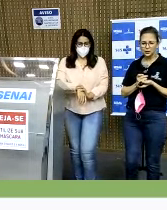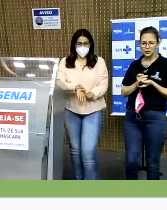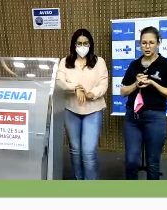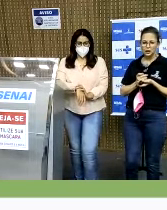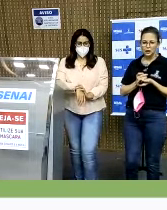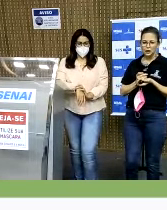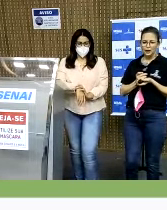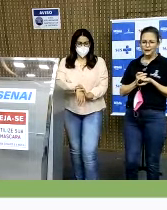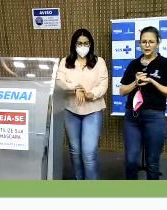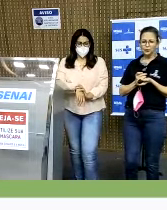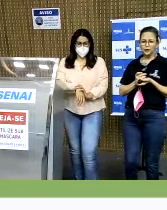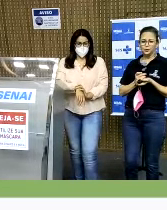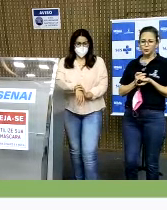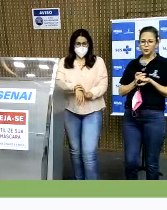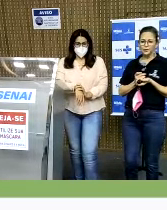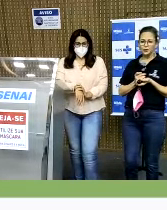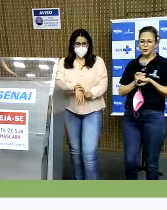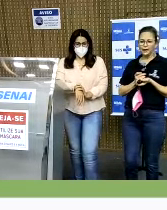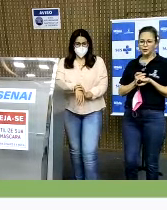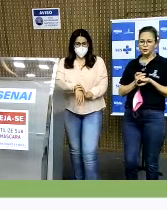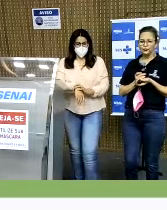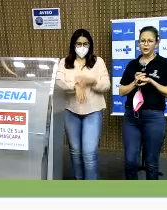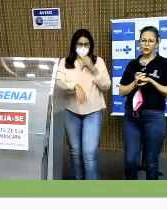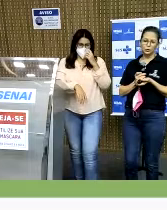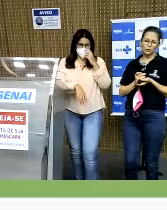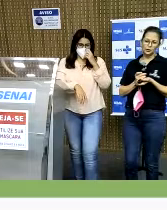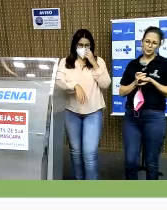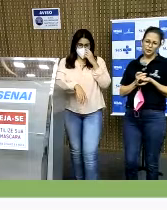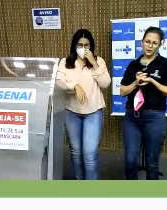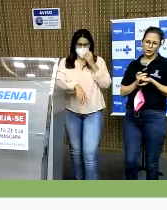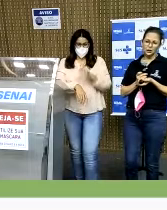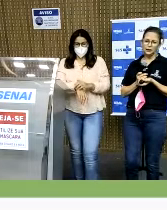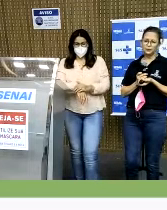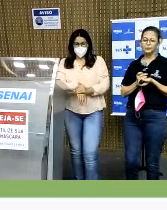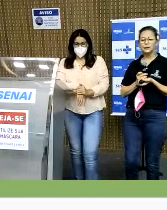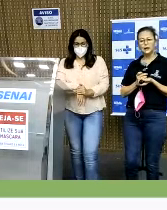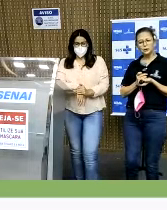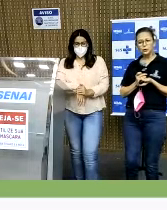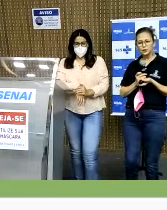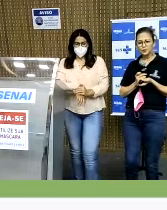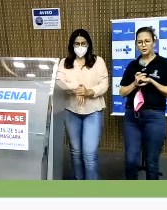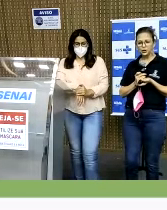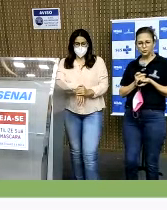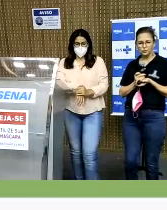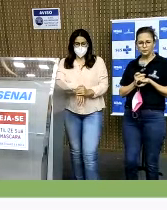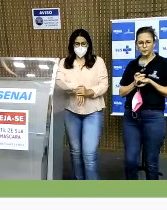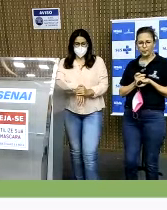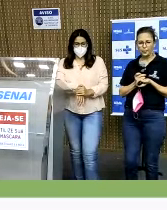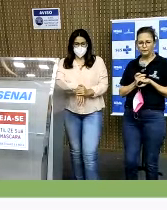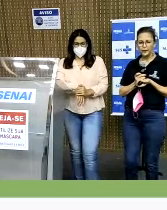gente. Atendimento pelo profissional médico, 21 em 2020 e nenhum em